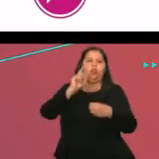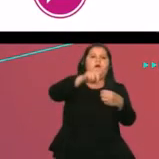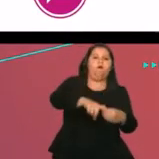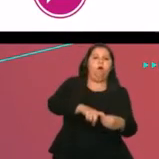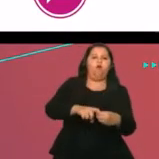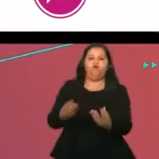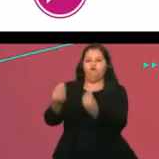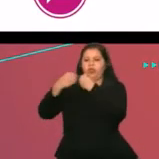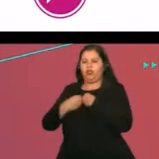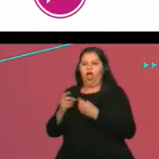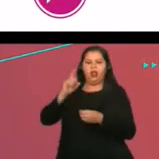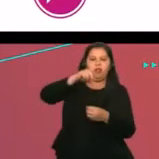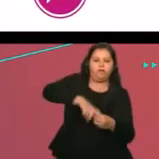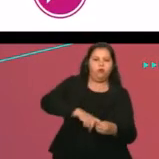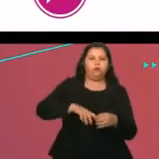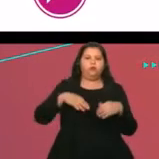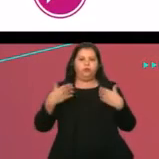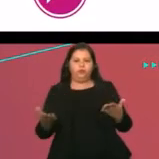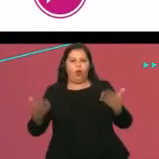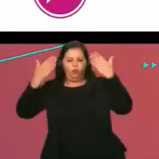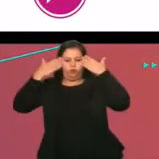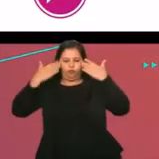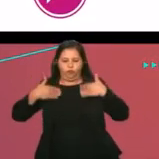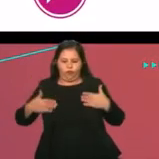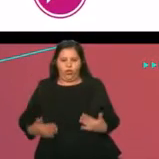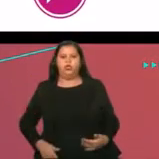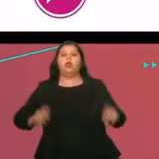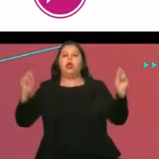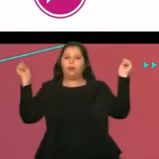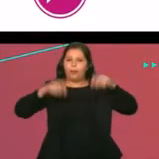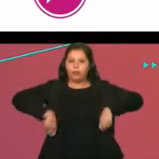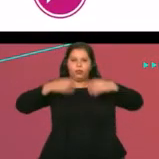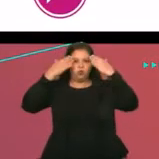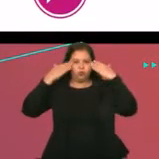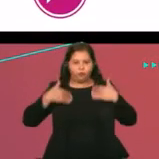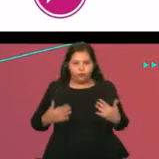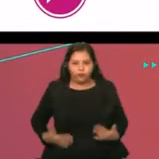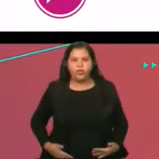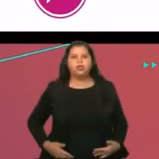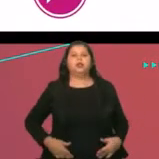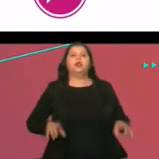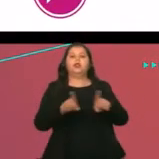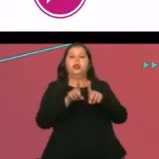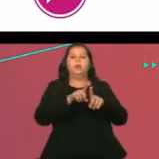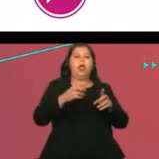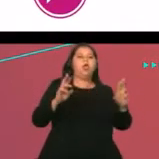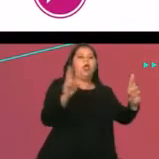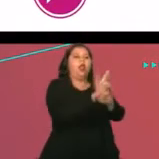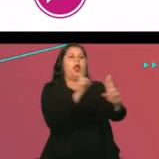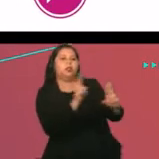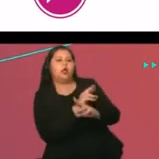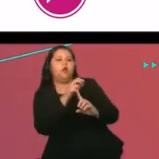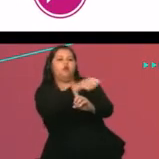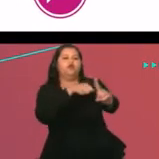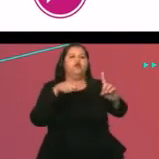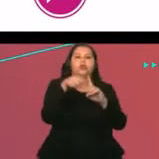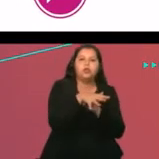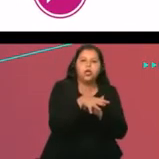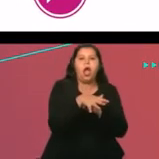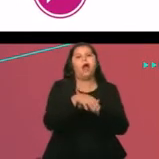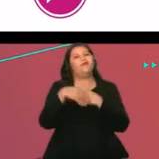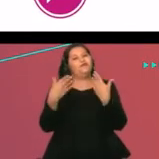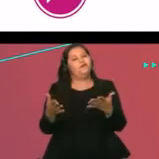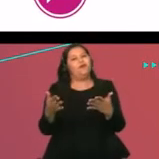o Elvis físico da capacidade física e o eu né social relação social que foi tão